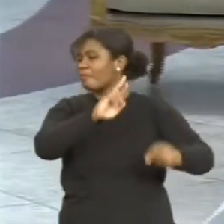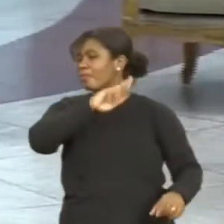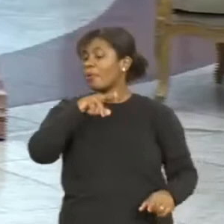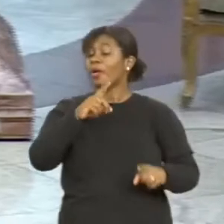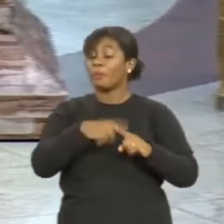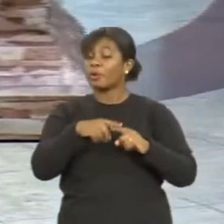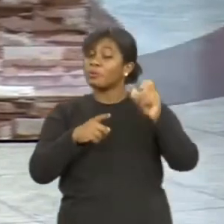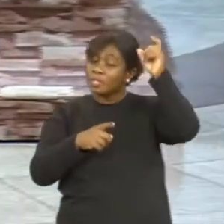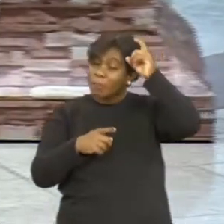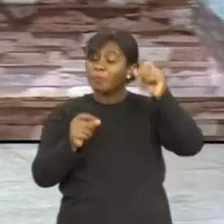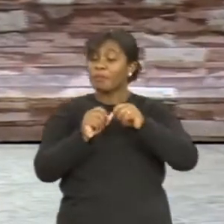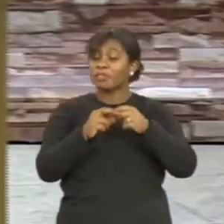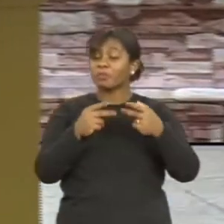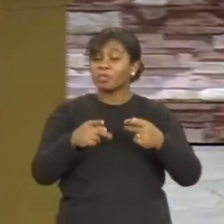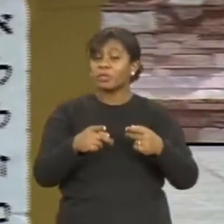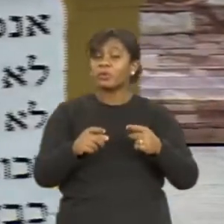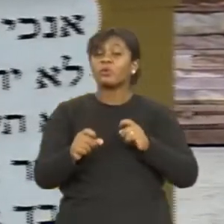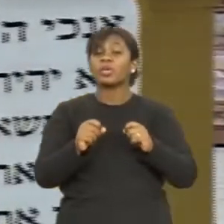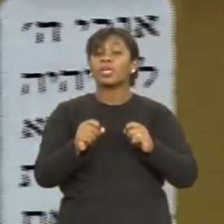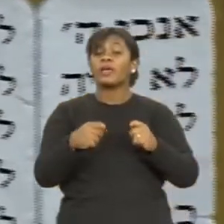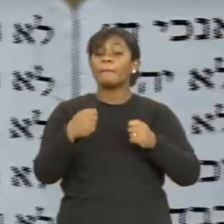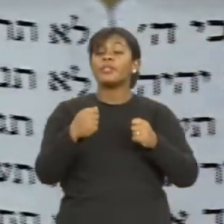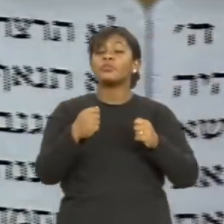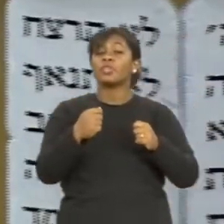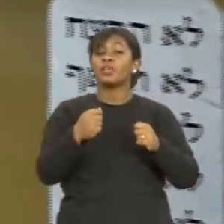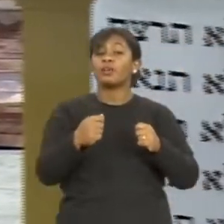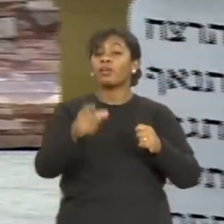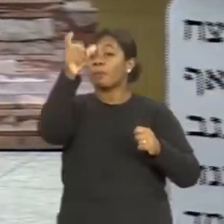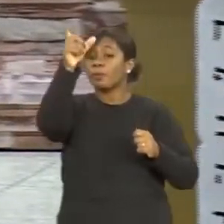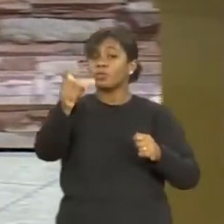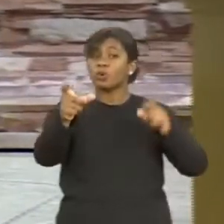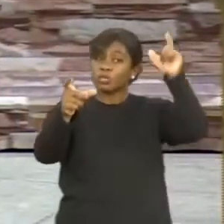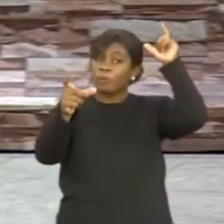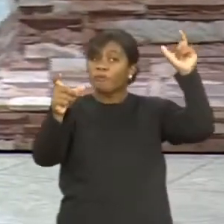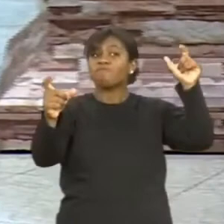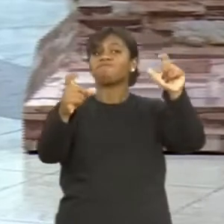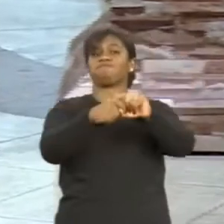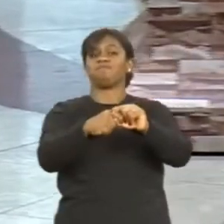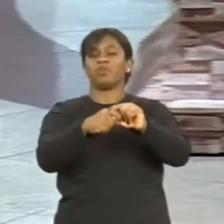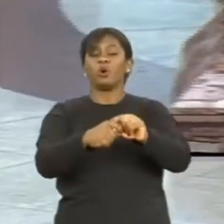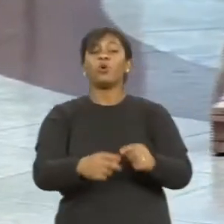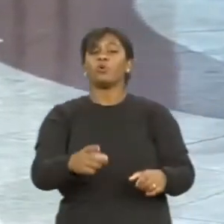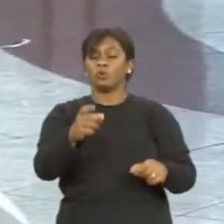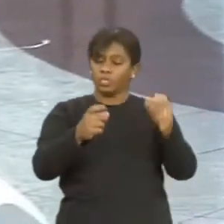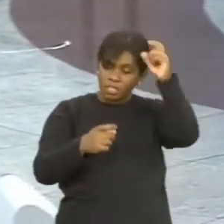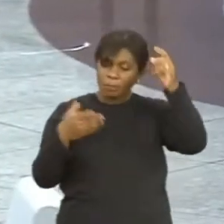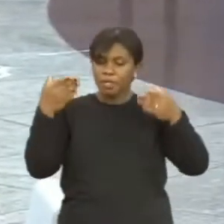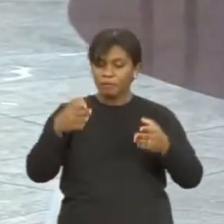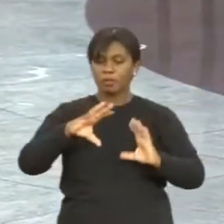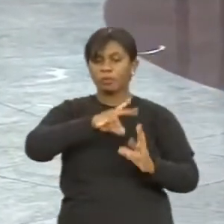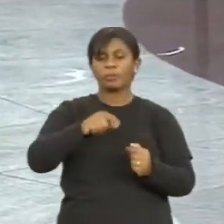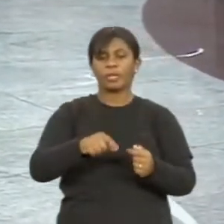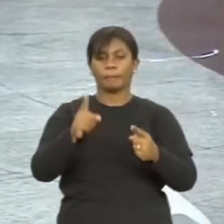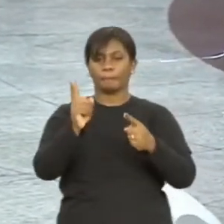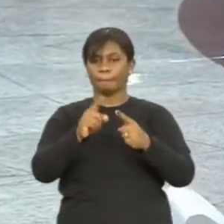o diabo, para fazer alguma coisa, ele precisa da parceria com o homem. O diabo veio para roubar, matar e destruir,